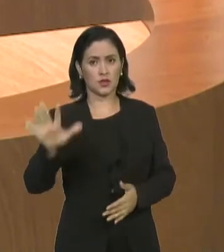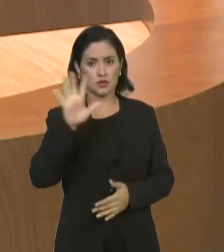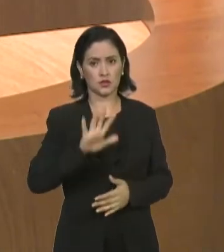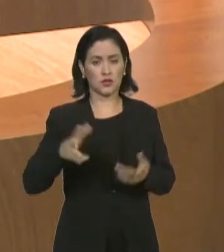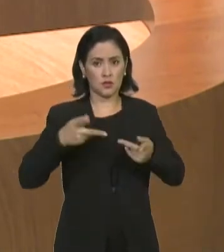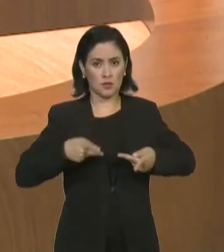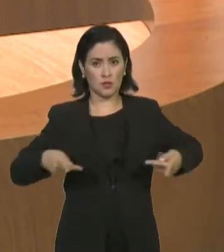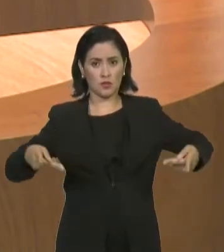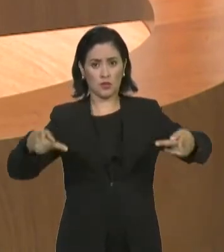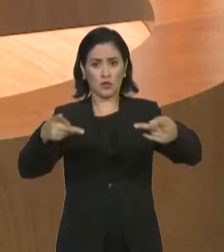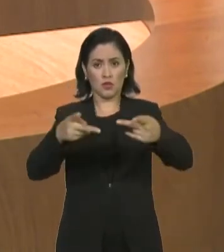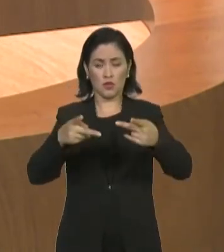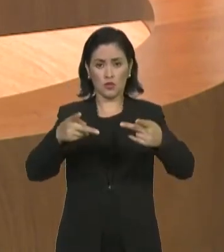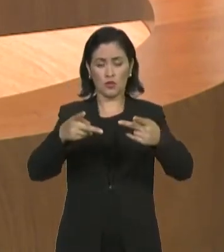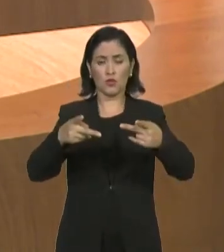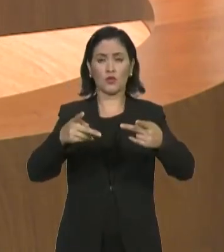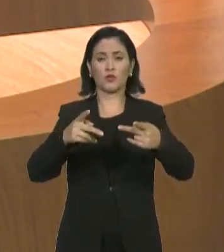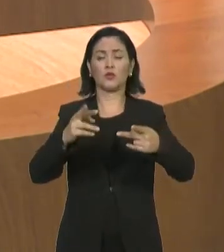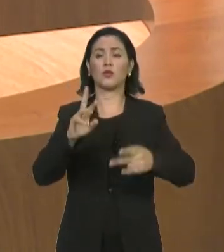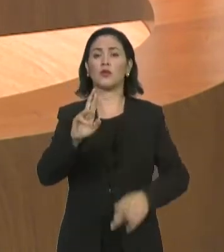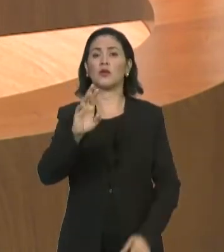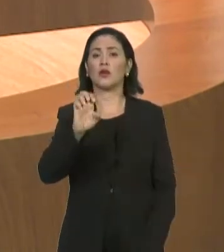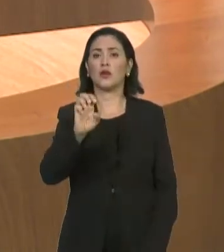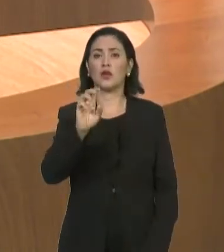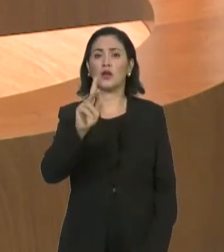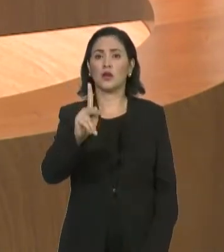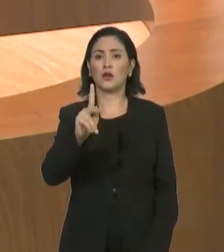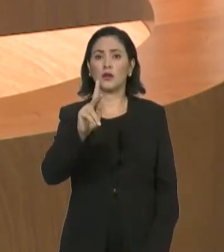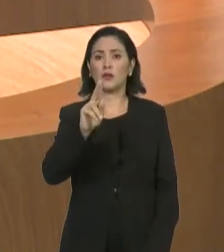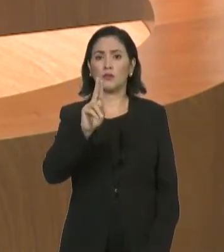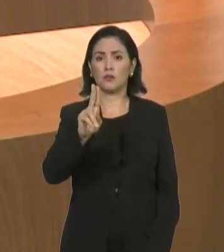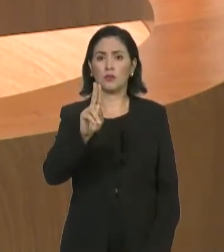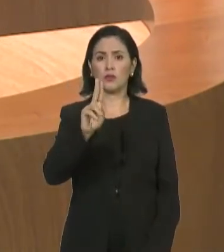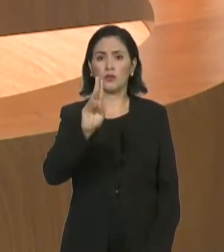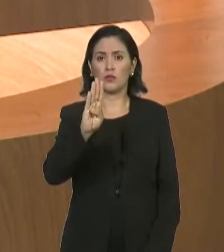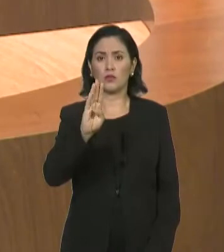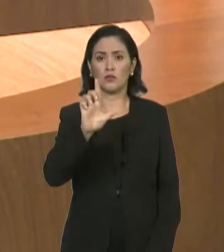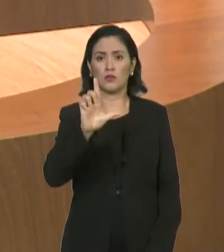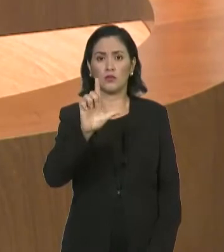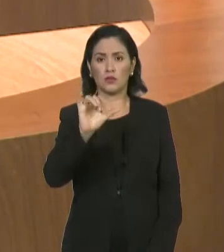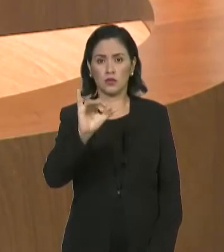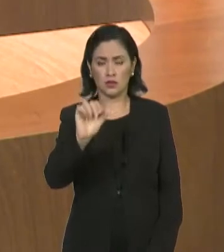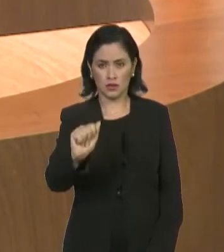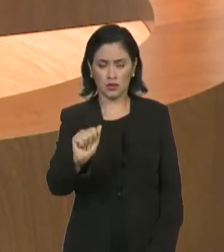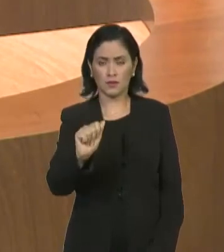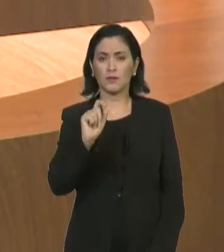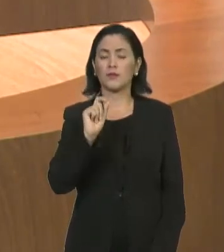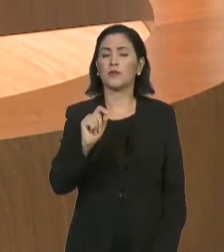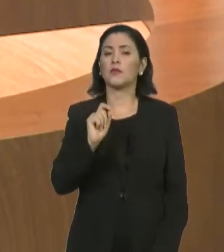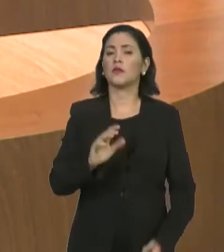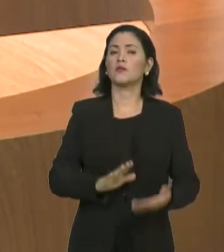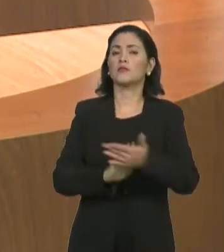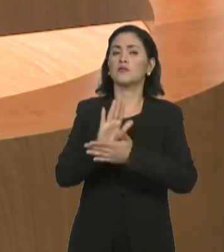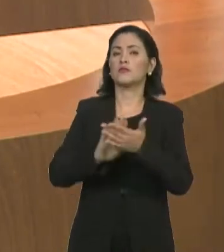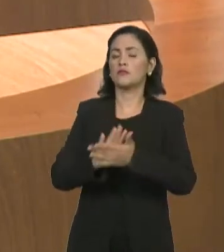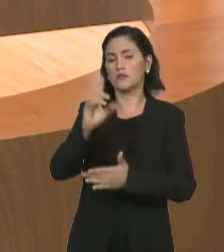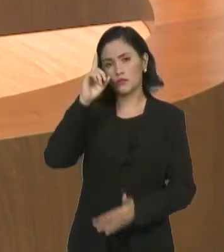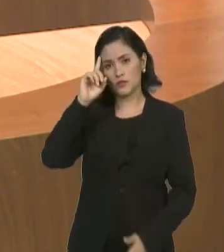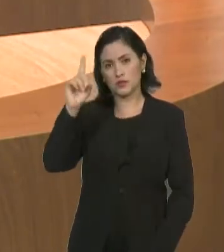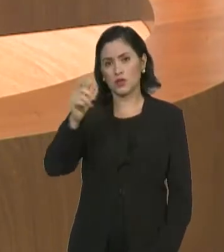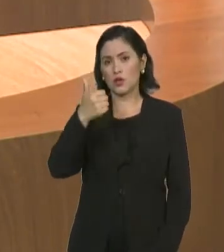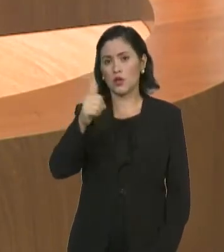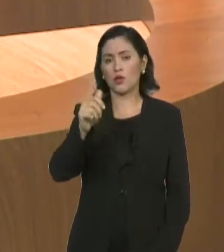República que foi emitida no último dia Onze de Agosto que vai representar